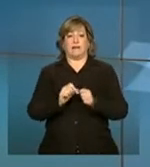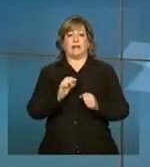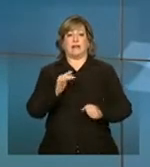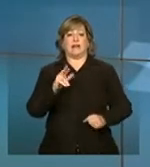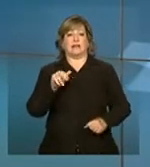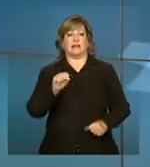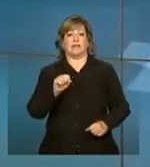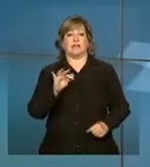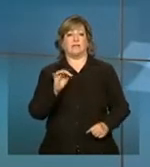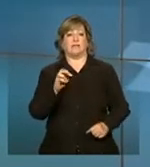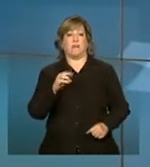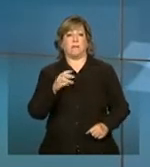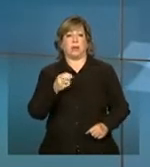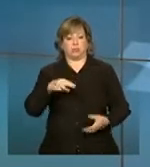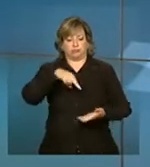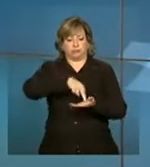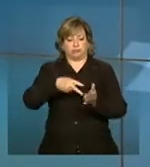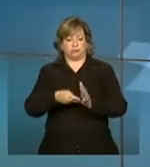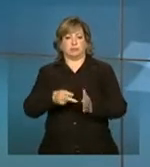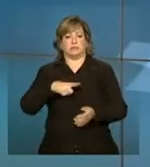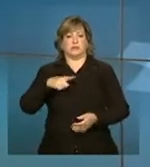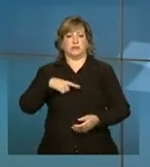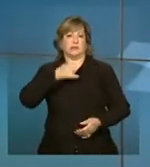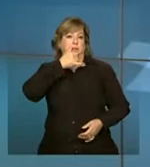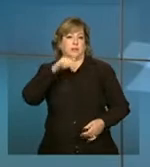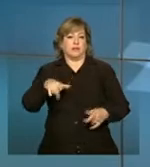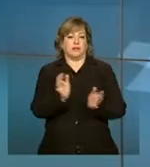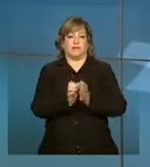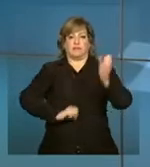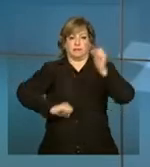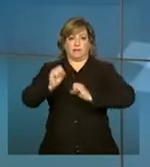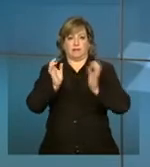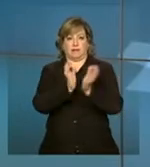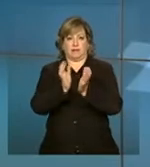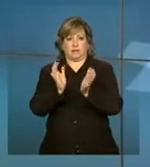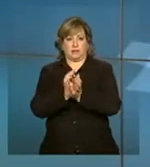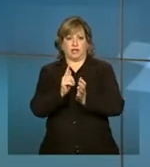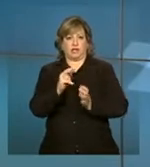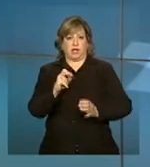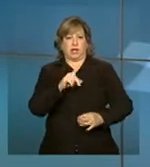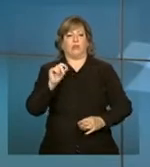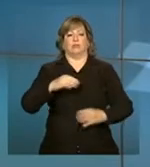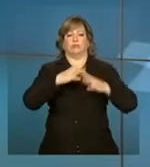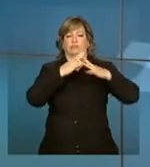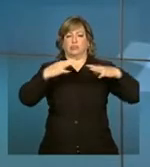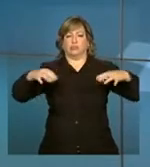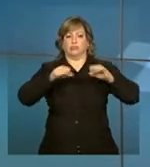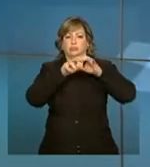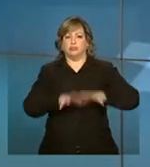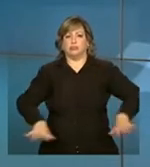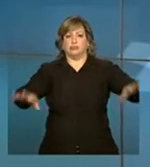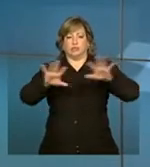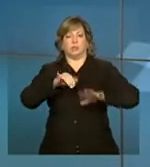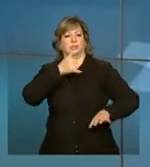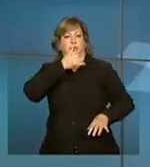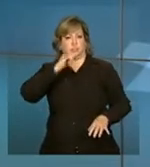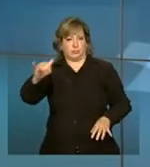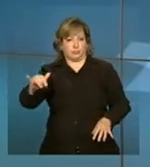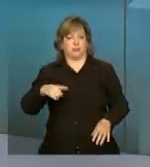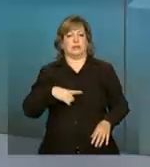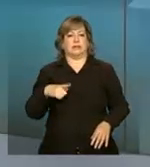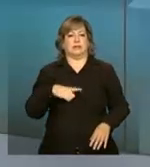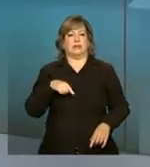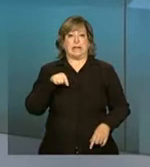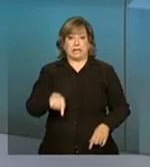alta tensão, que são usados pelas indústrias e empresas dos setores de geração, transmissão e distribuição de energia